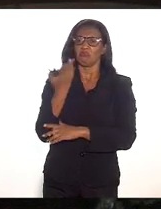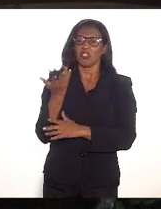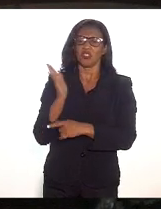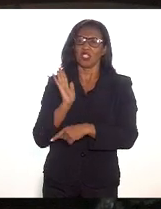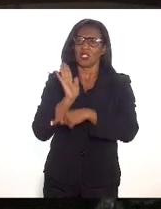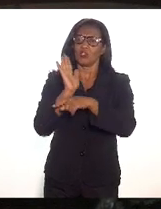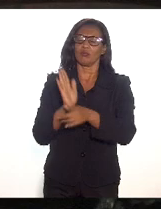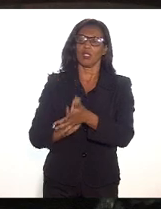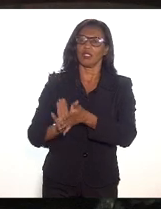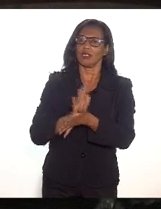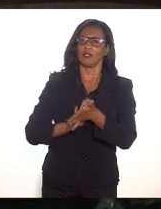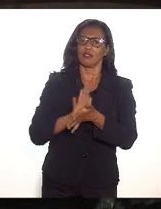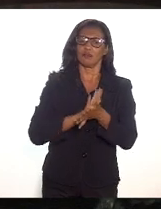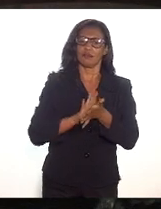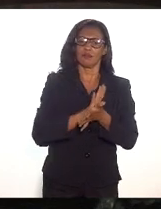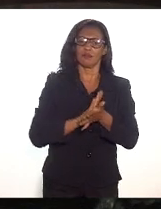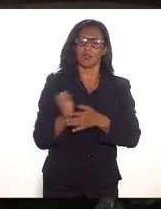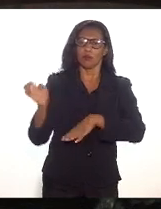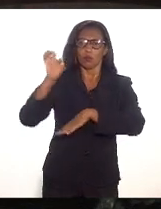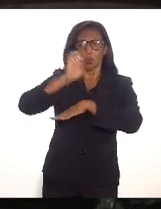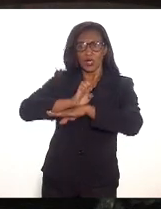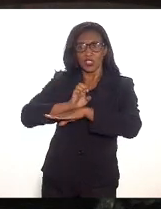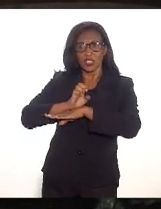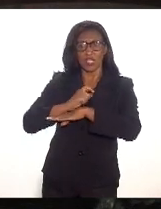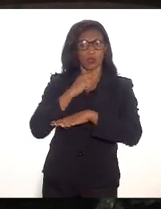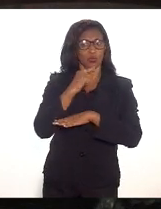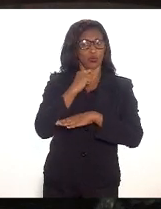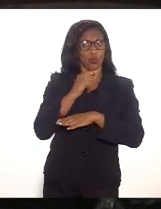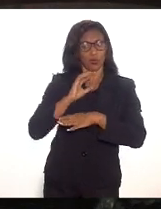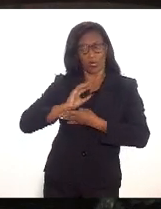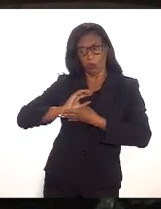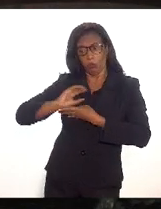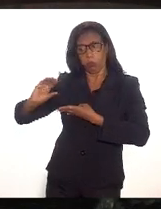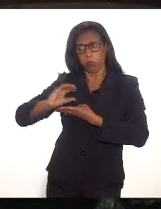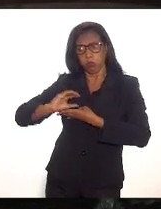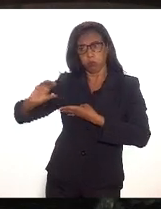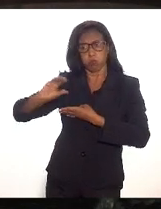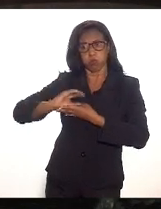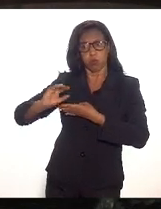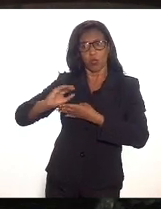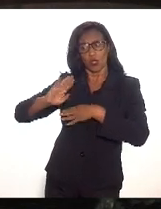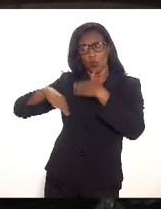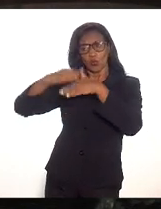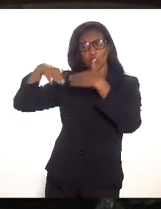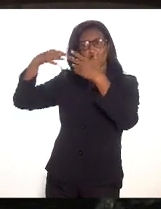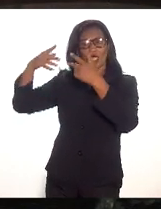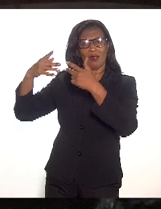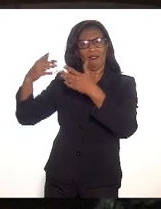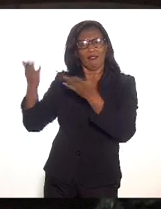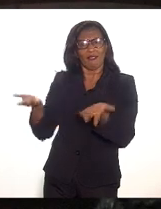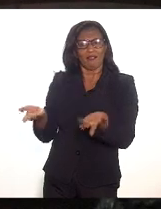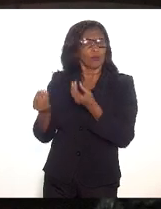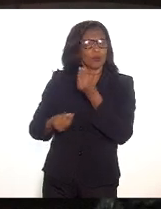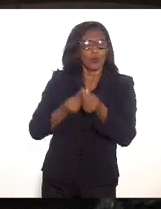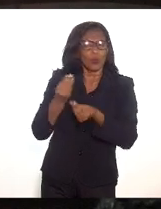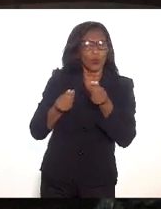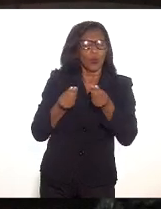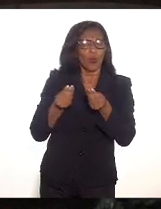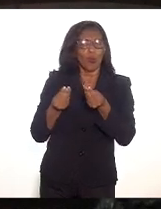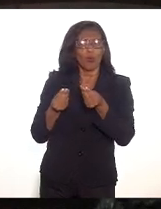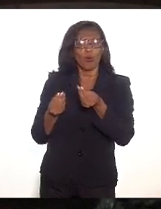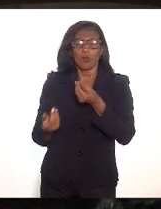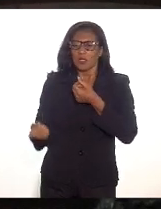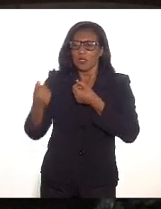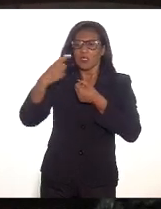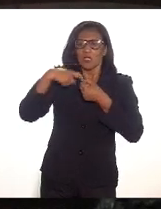nenhuma, porque Estado que não consegue investir, Estado que não consegue gerar desenvolvimento, não tem como se